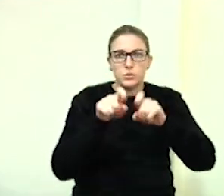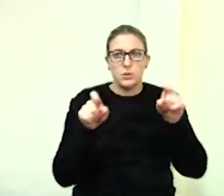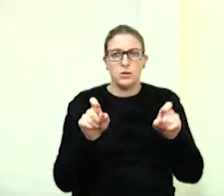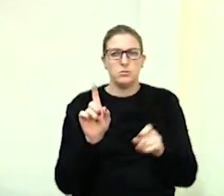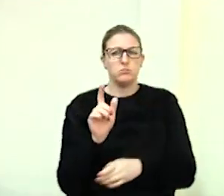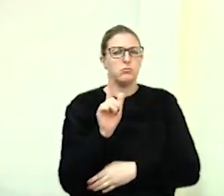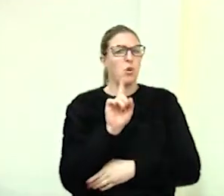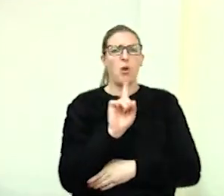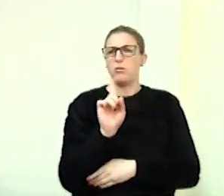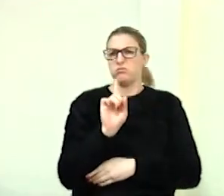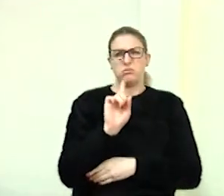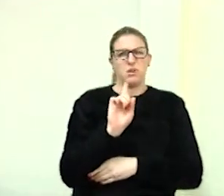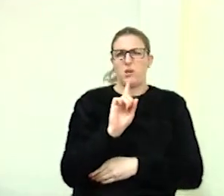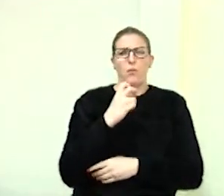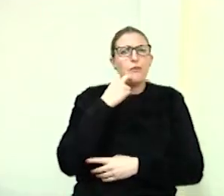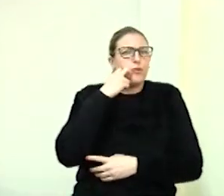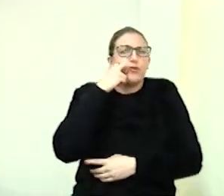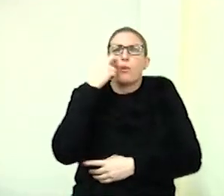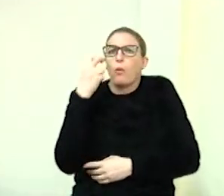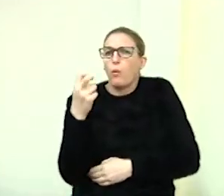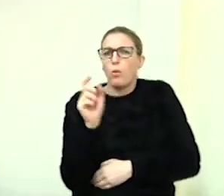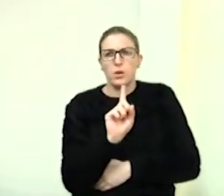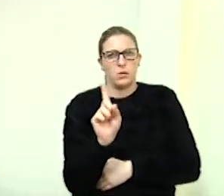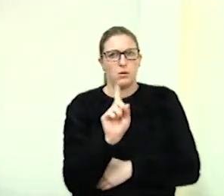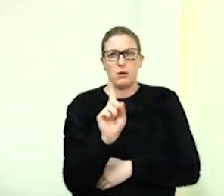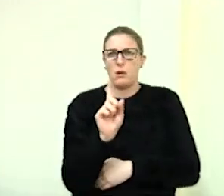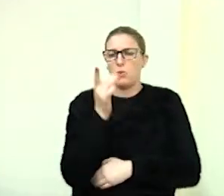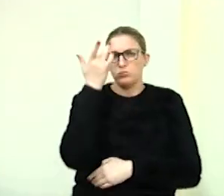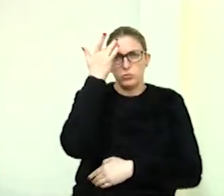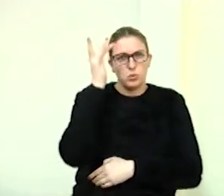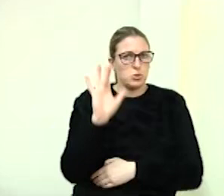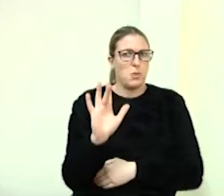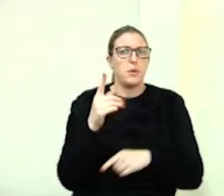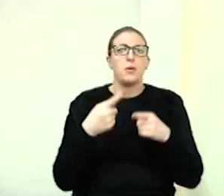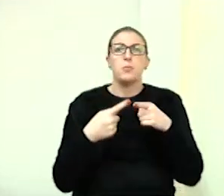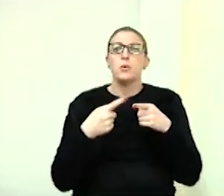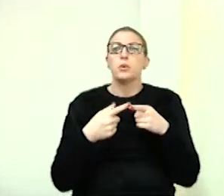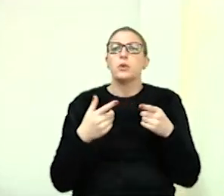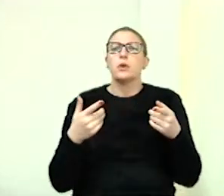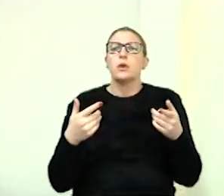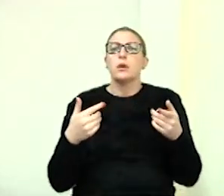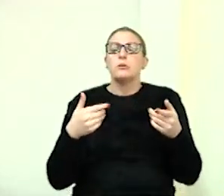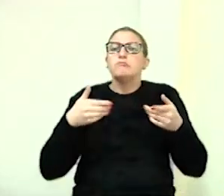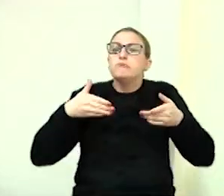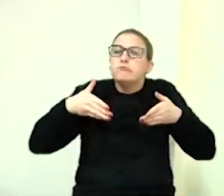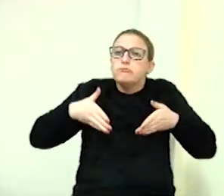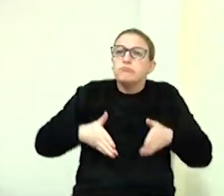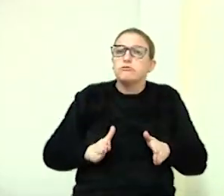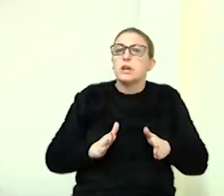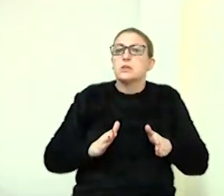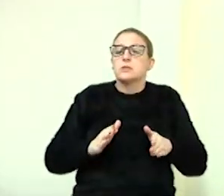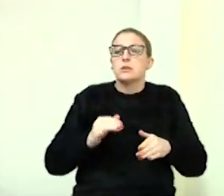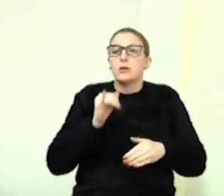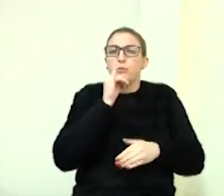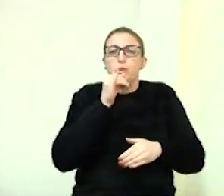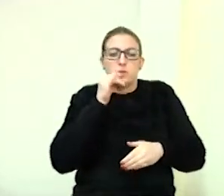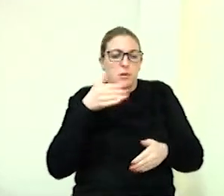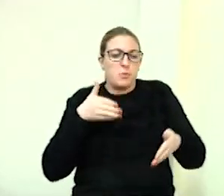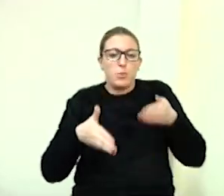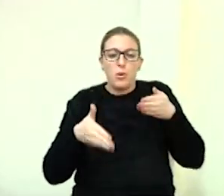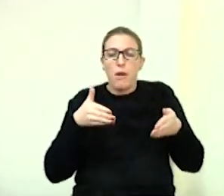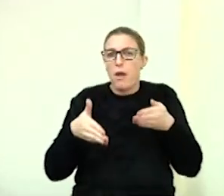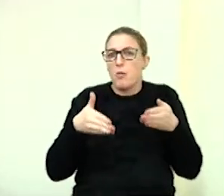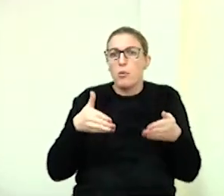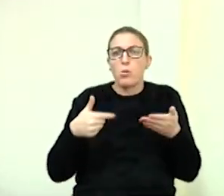dominar as ferramentas digitais. Porque nós somos de uma época que eu fui conhecer televisão com